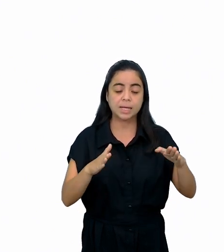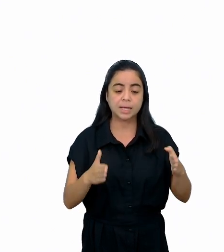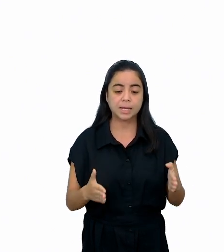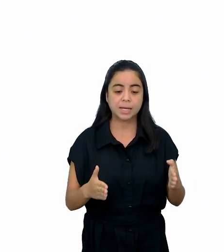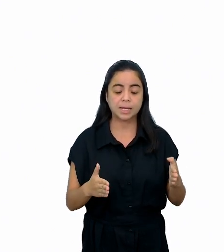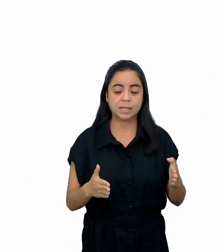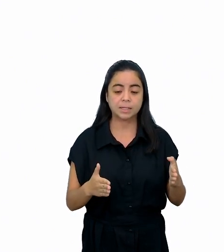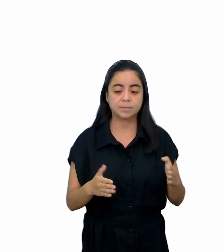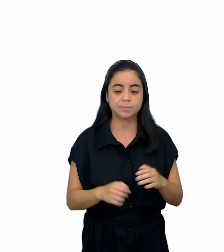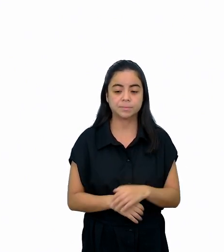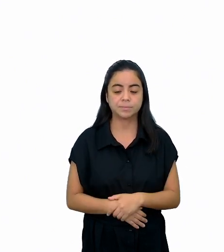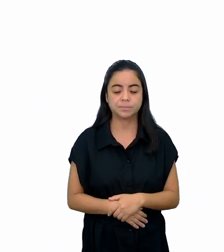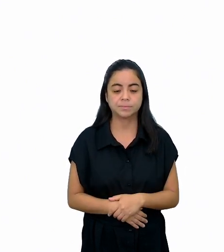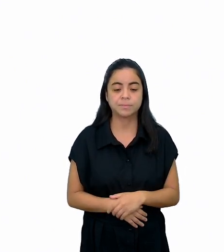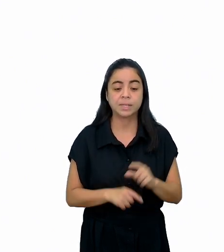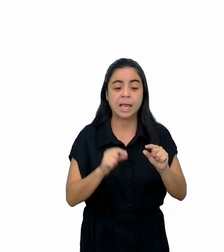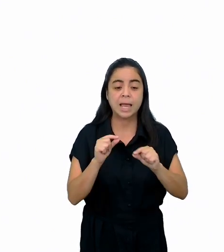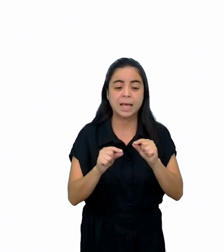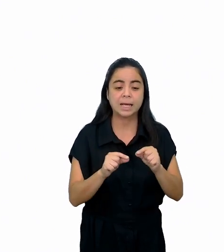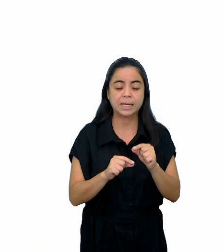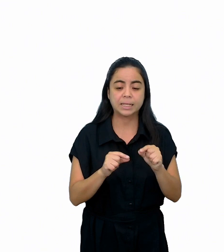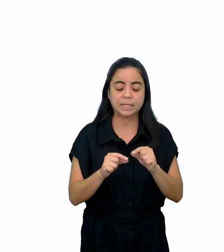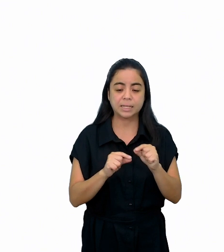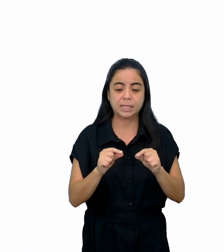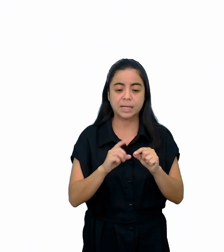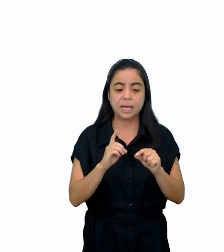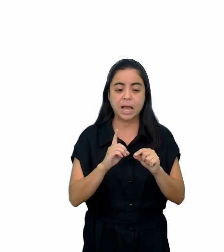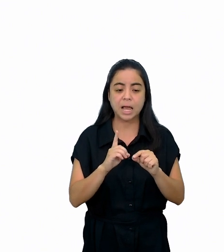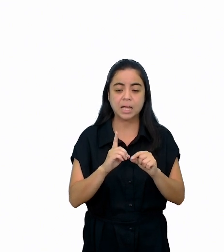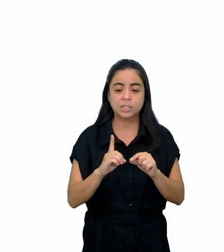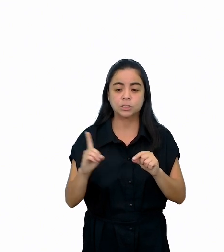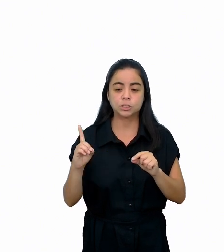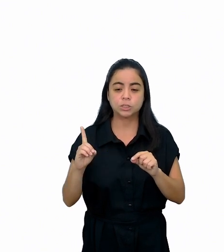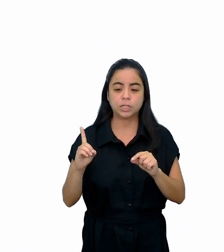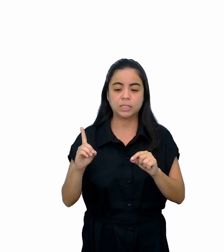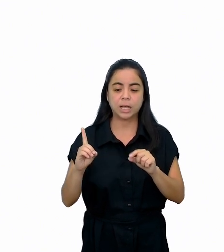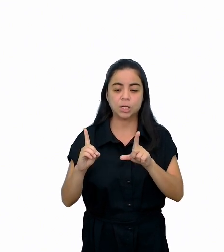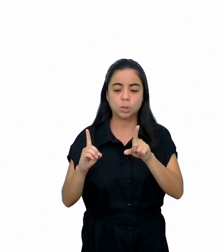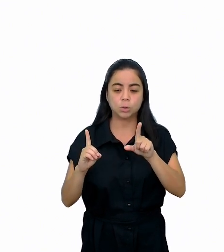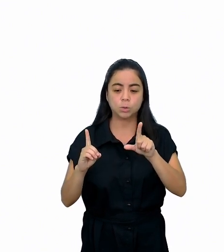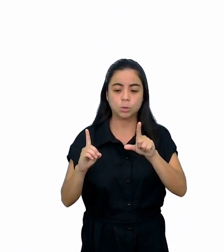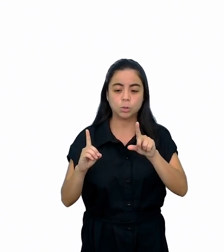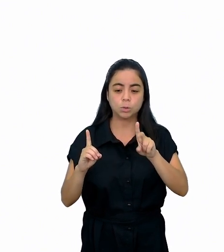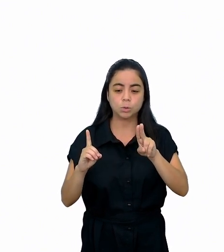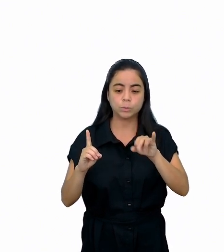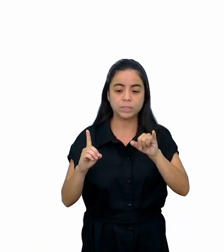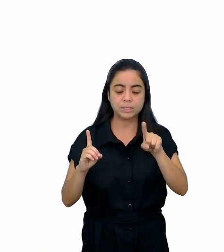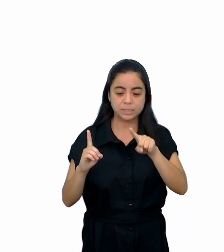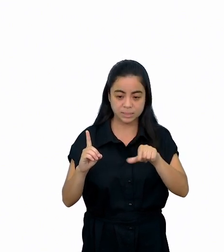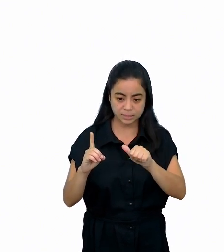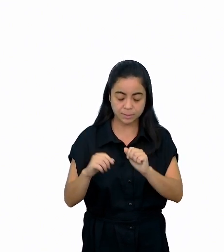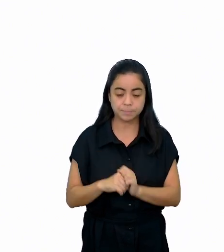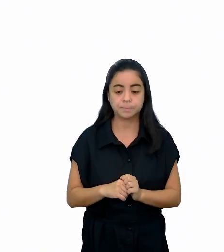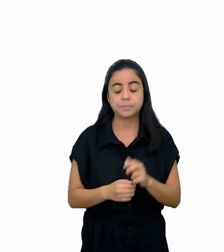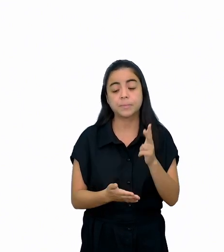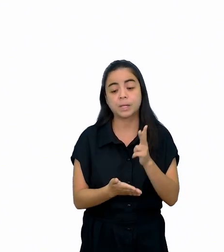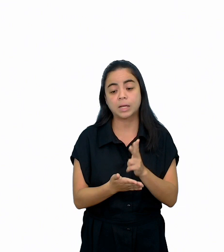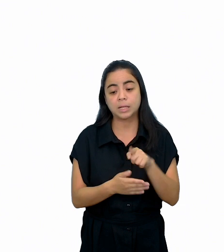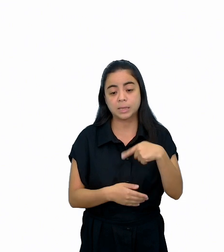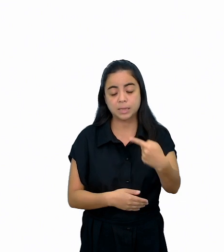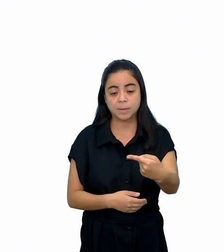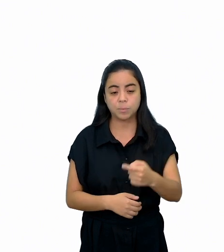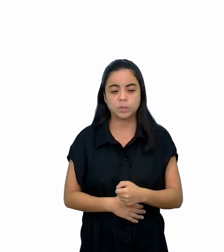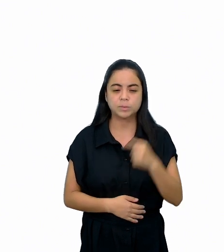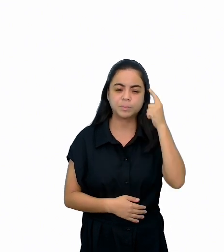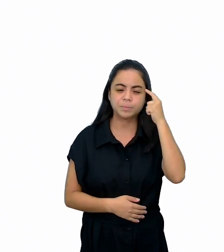sentado, que as crianças localizem quem está sentado à direita de Luísa. Na sequência, a gente vai explorar